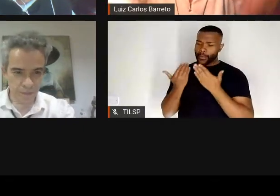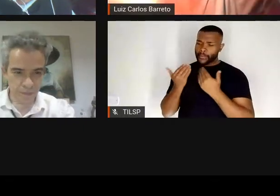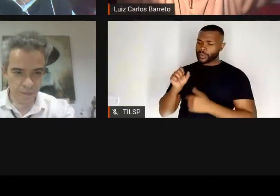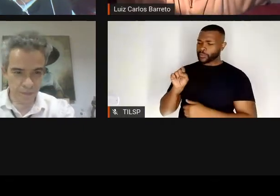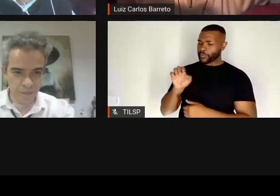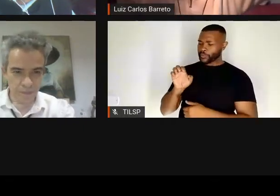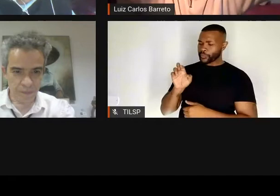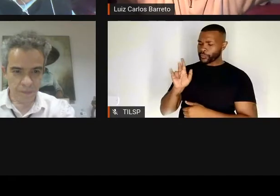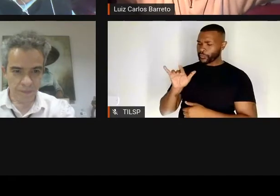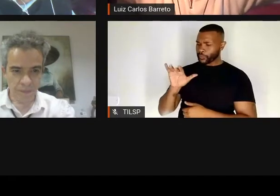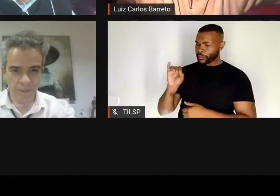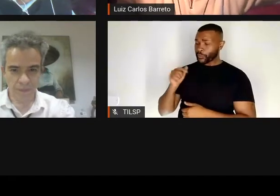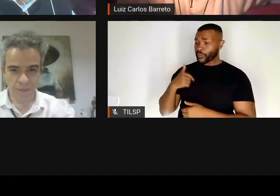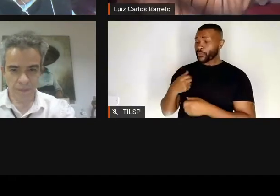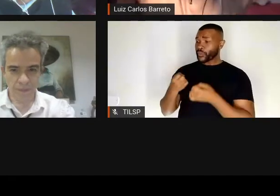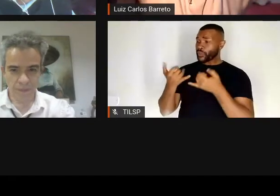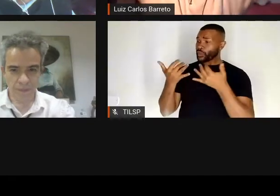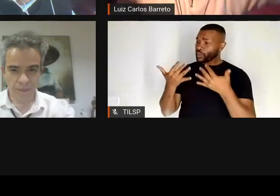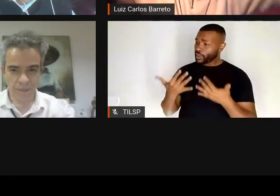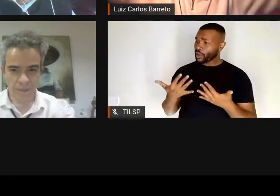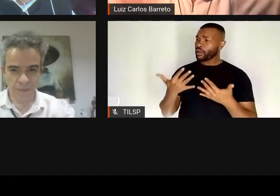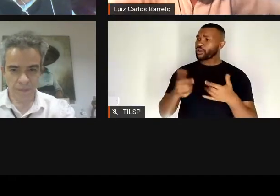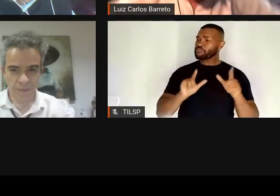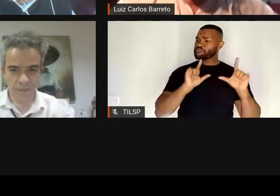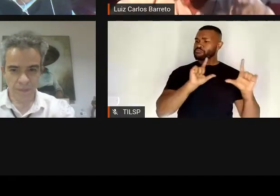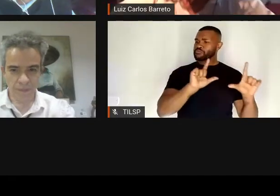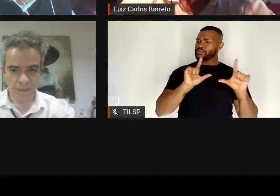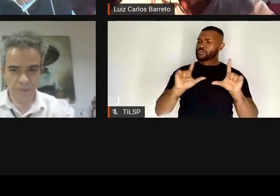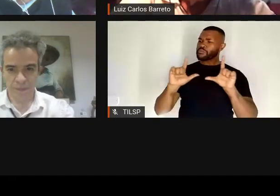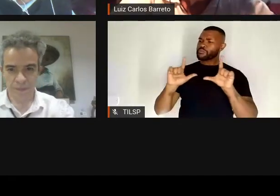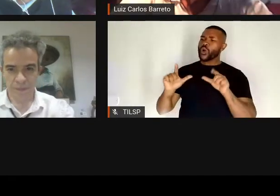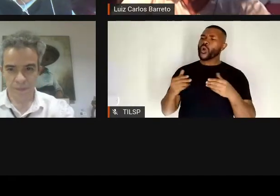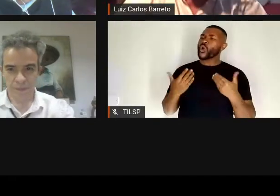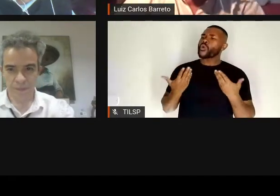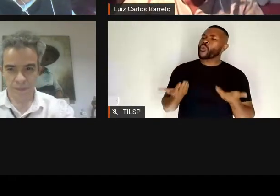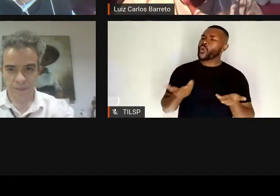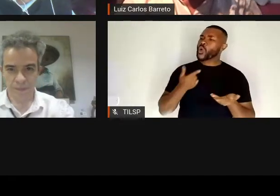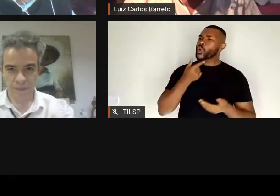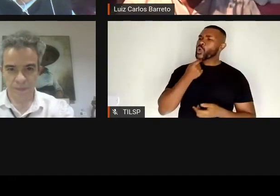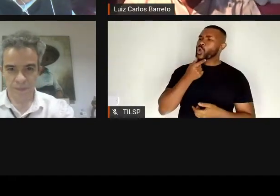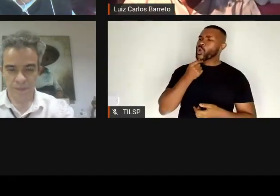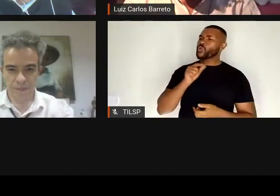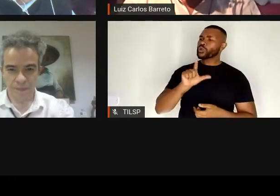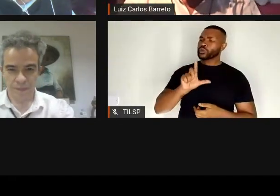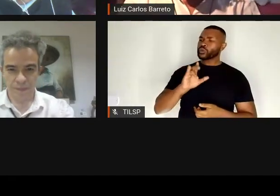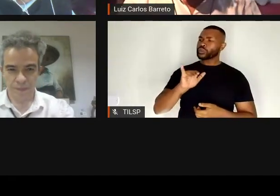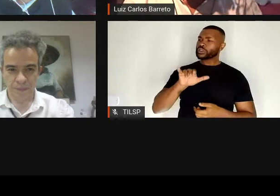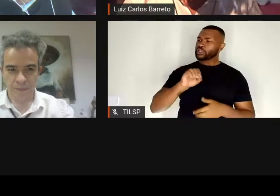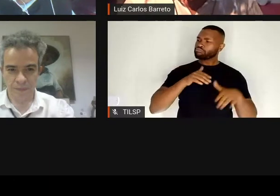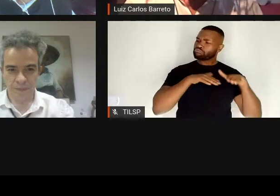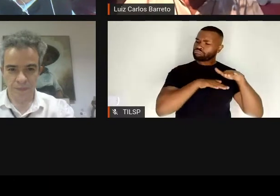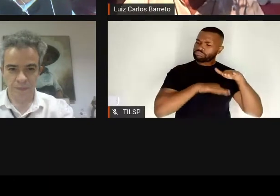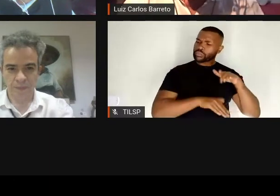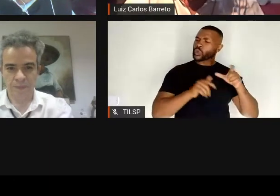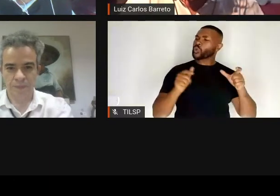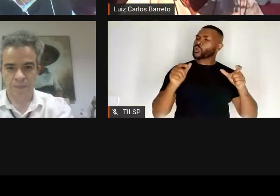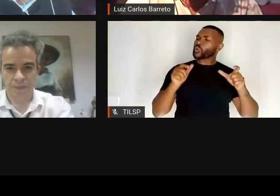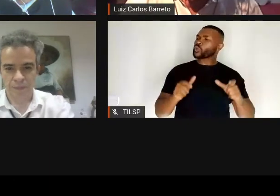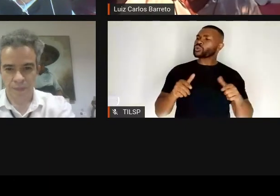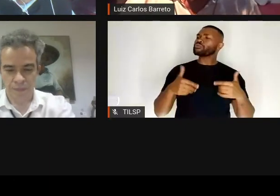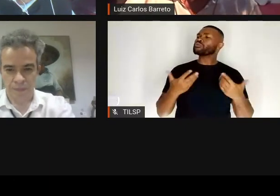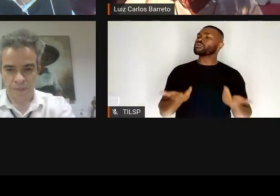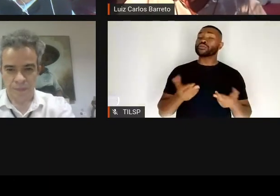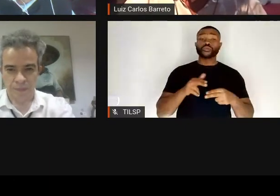do o acervo, onde é que anda o acervo do Luciano Carneiro? Porque nós, no